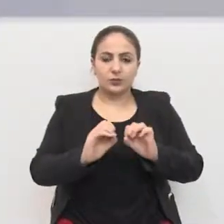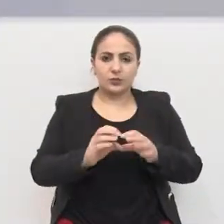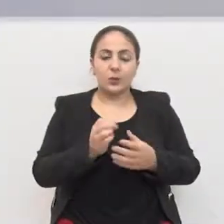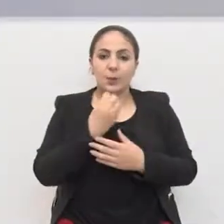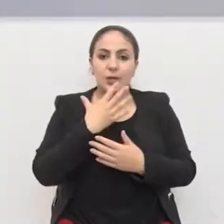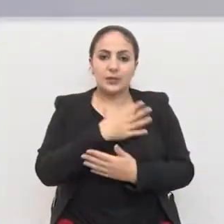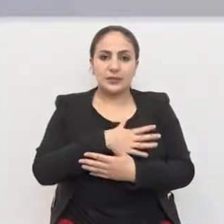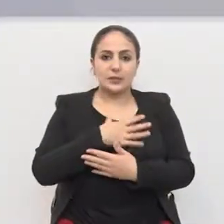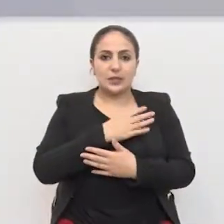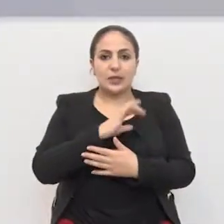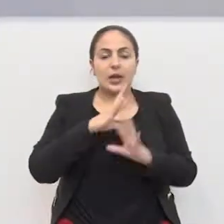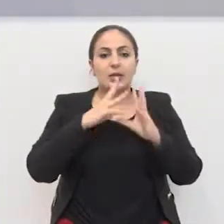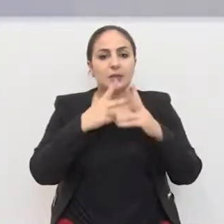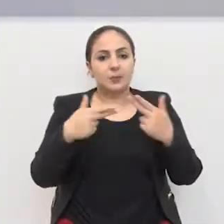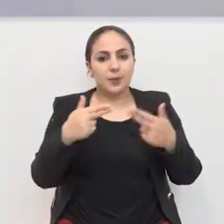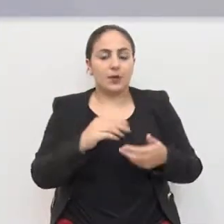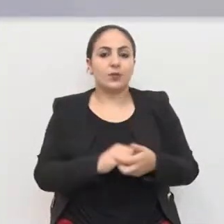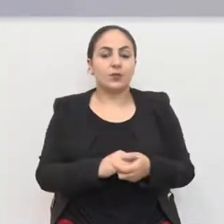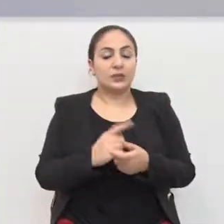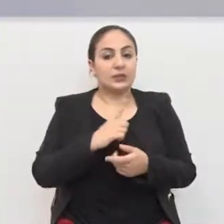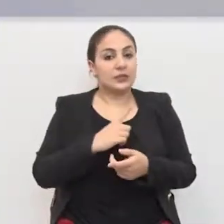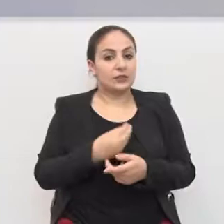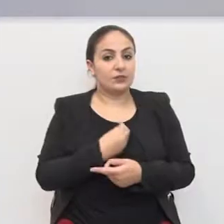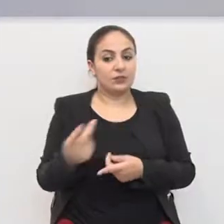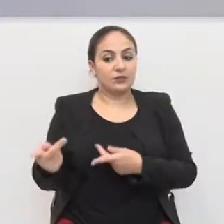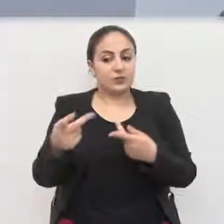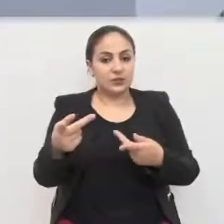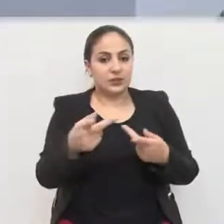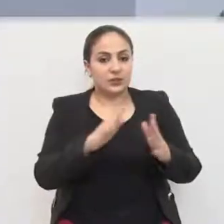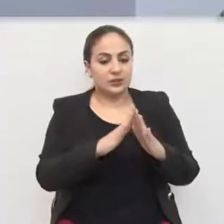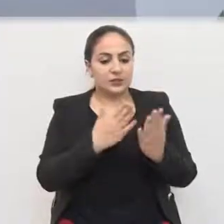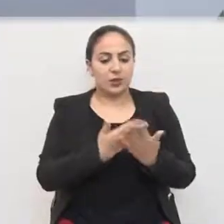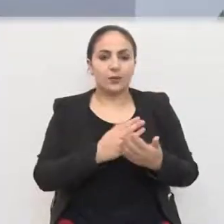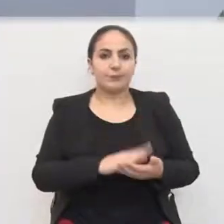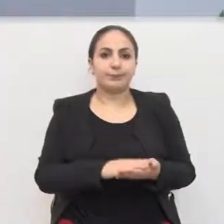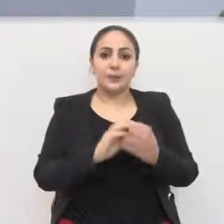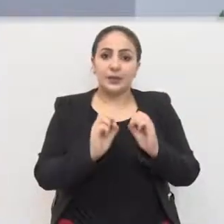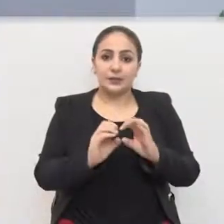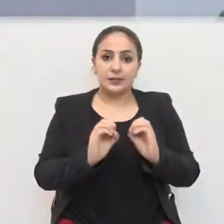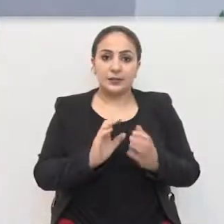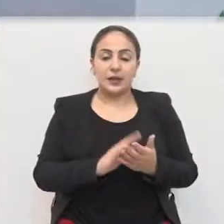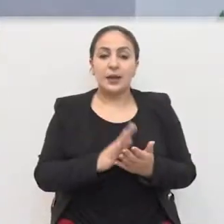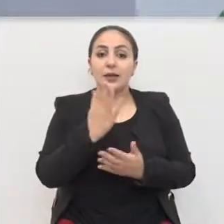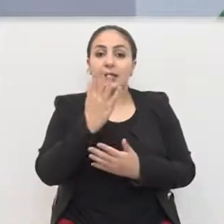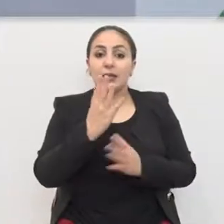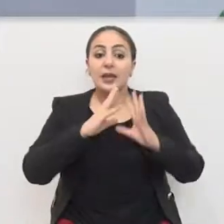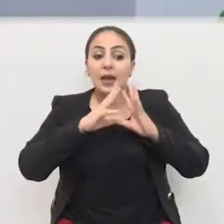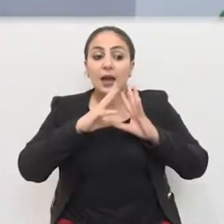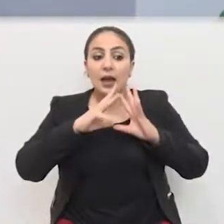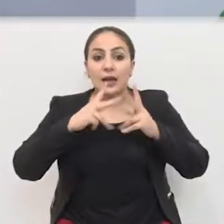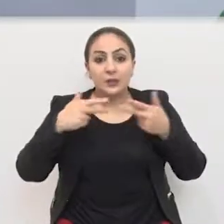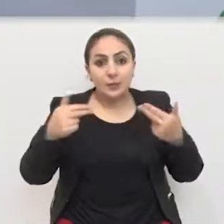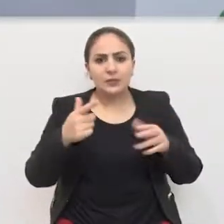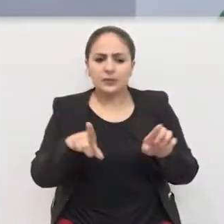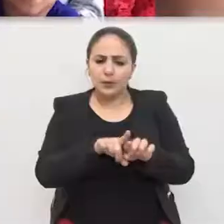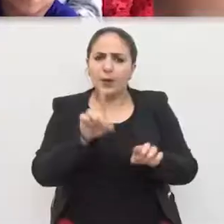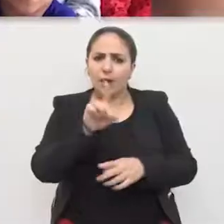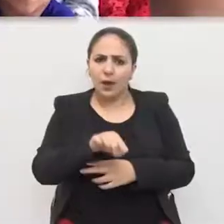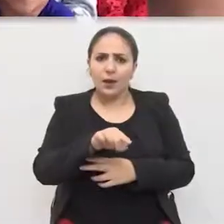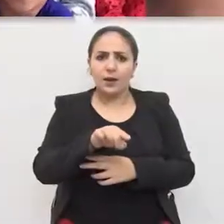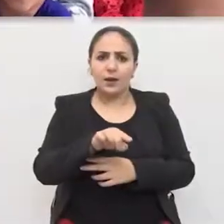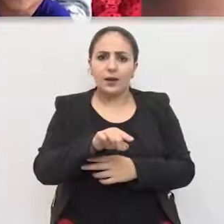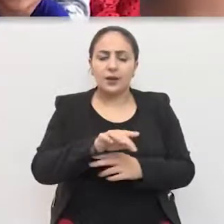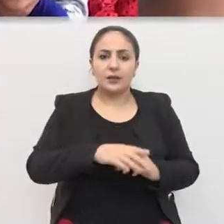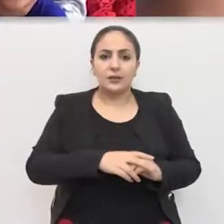educativo sobre o bem-estar animal que está visitando as escolas. Ensinar que os animais também são seres vivos e precisam de